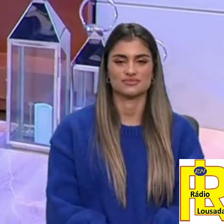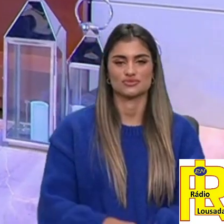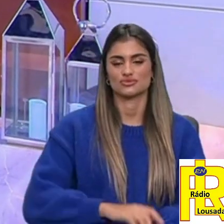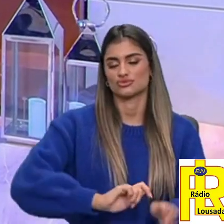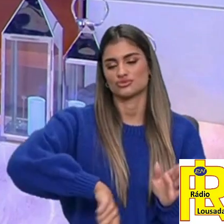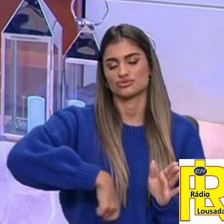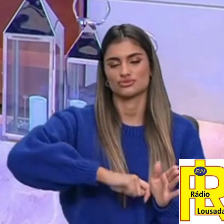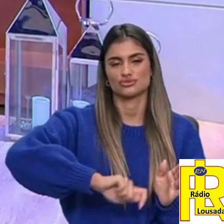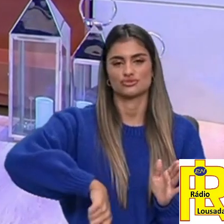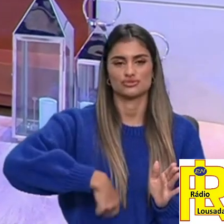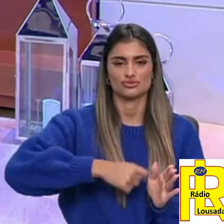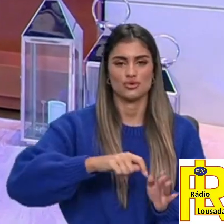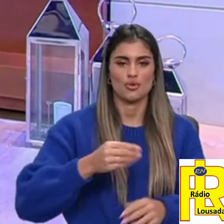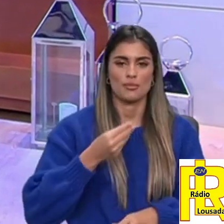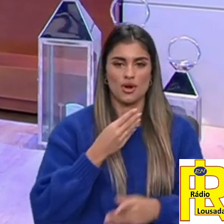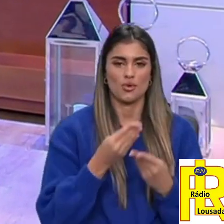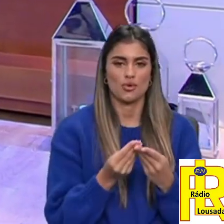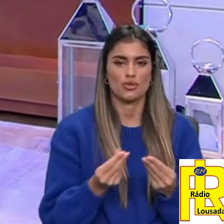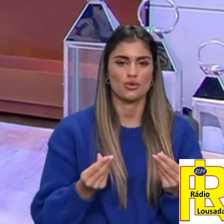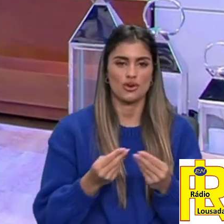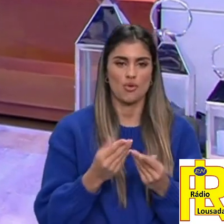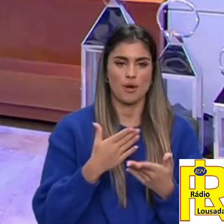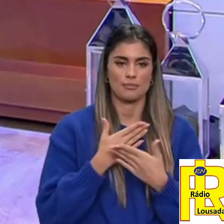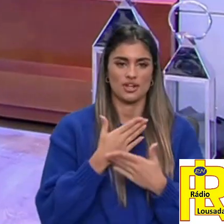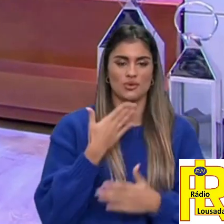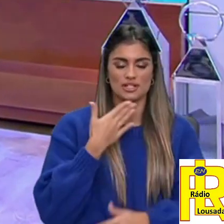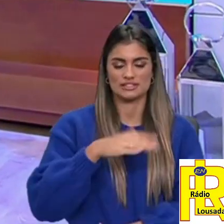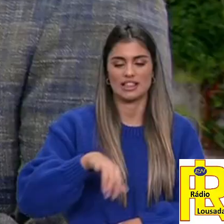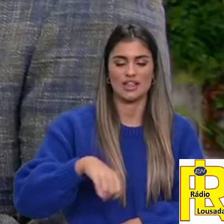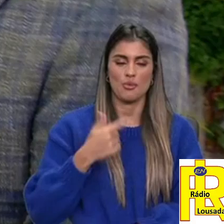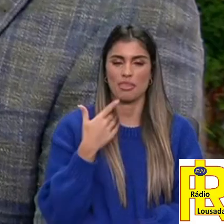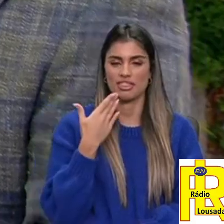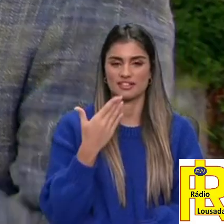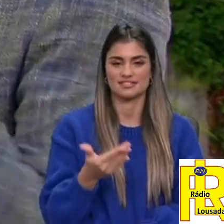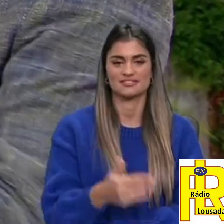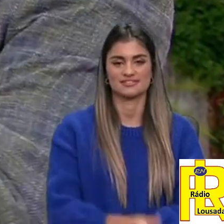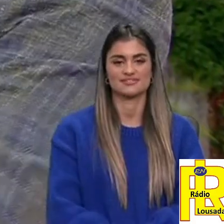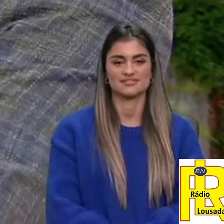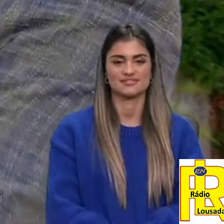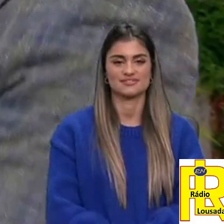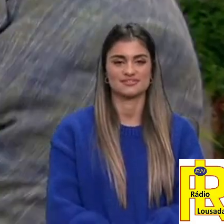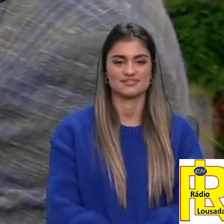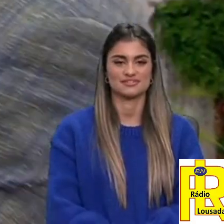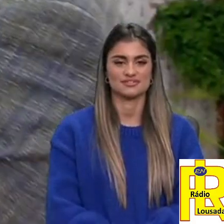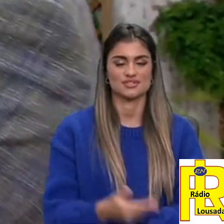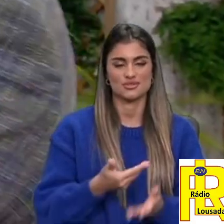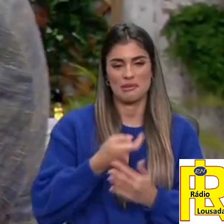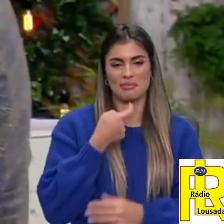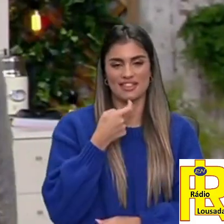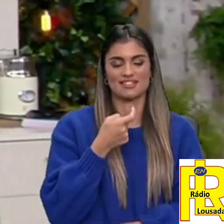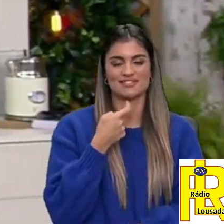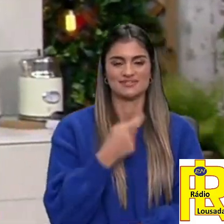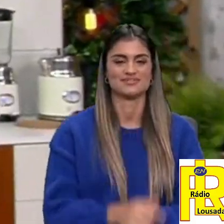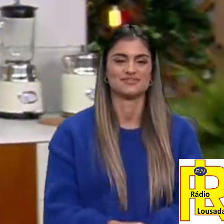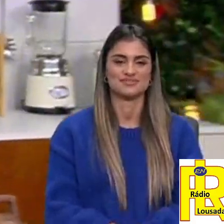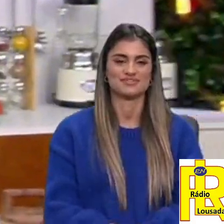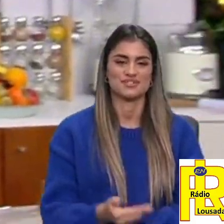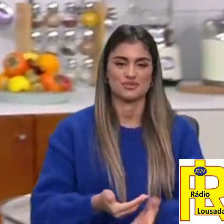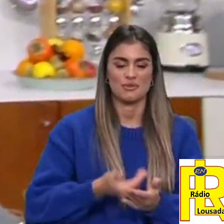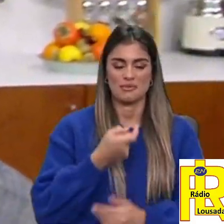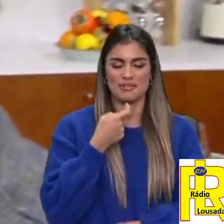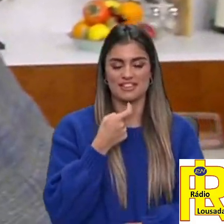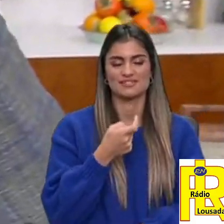mistura, encomendei a gordura a um amigo azeiteiro. Sopa da pedra, oh, oh, sopa da